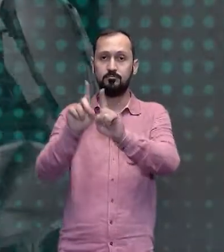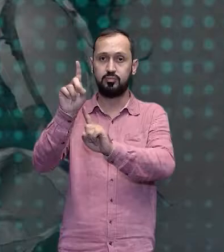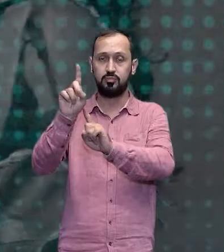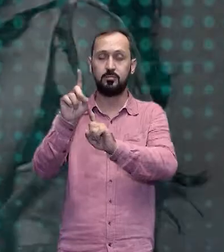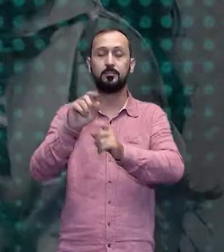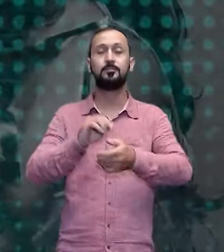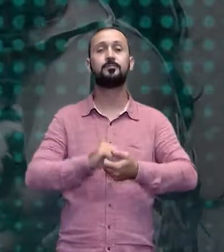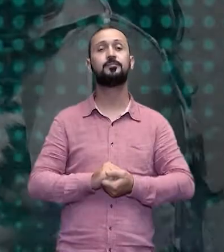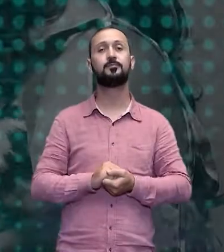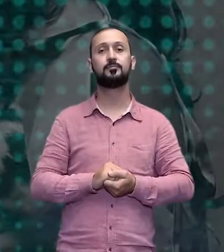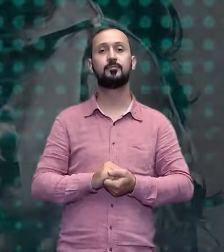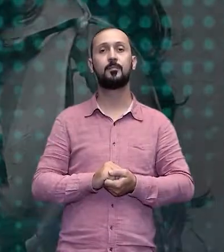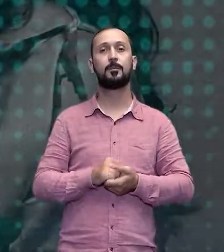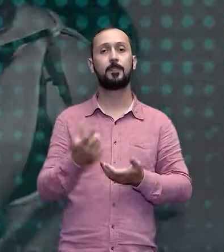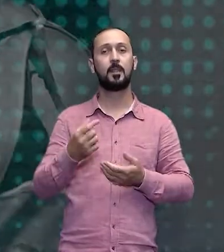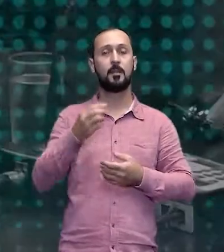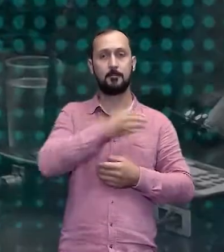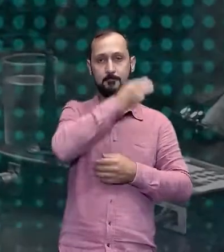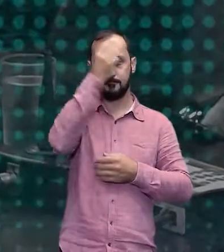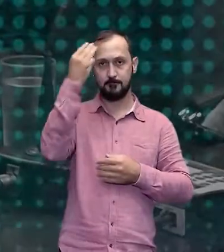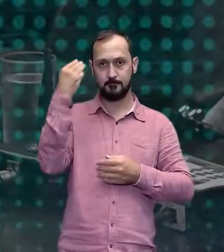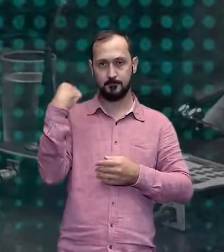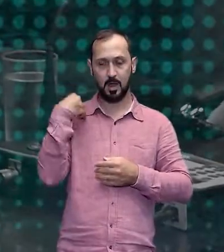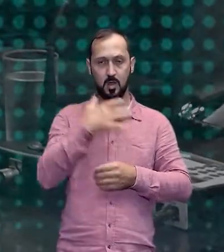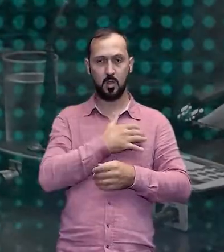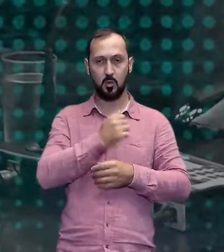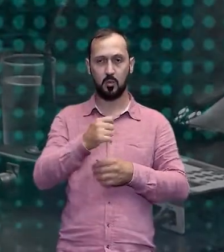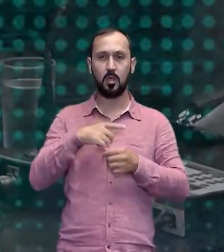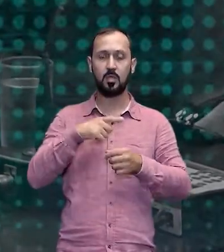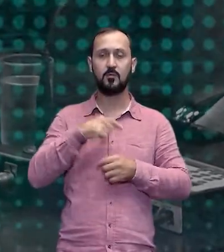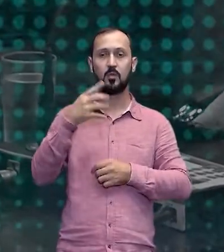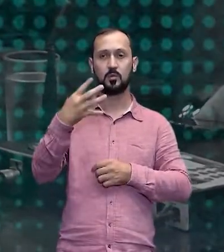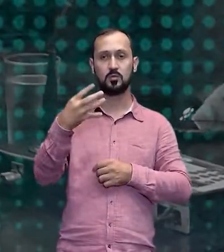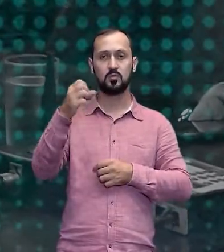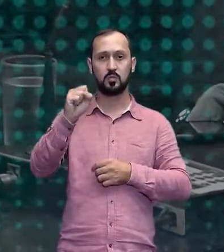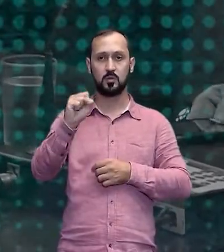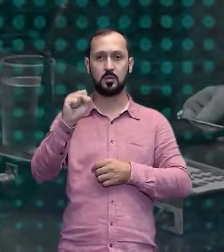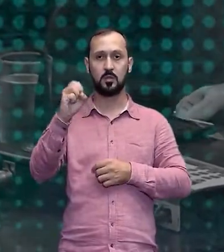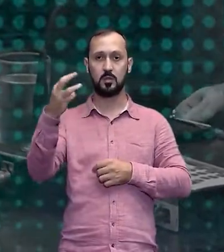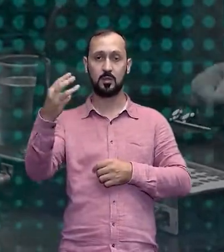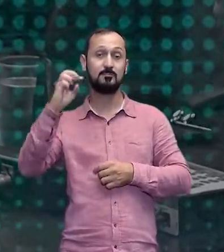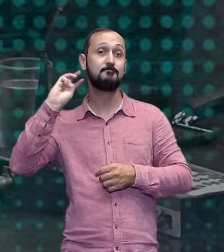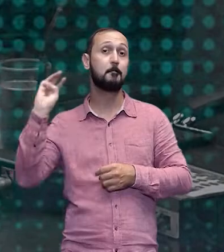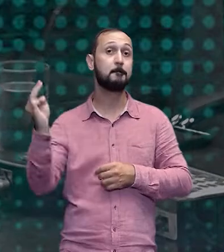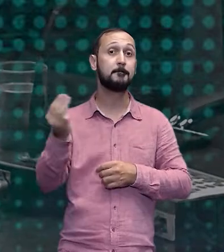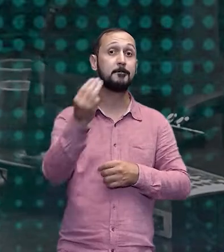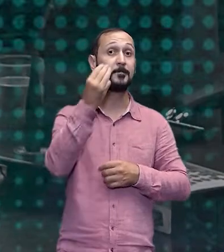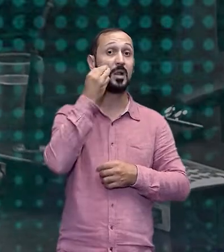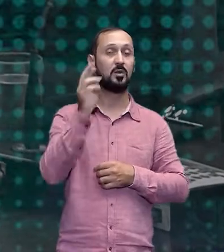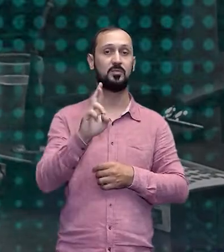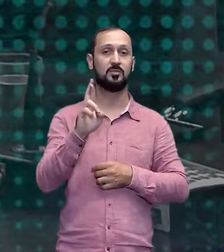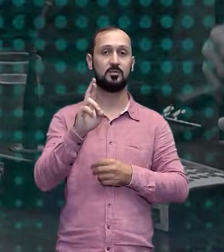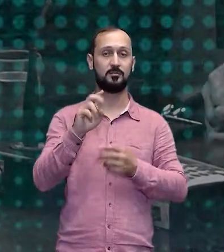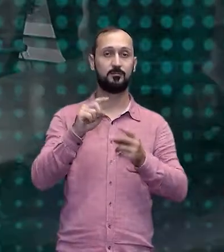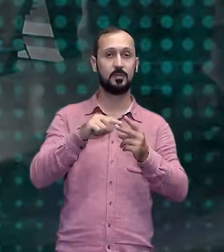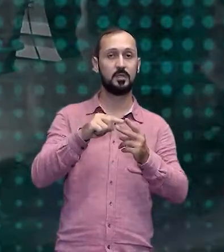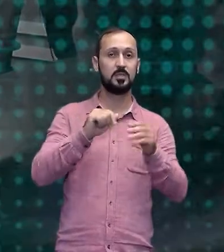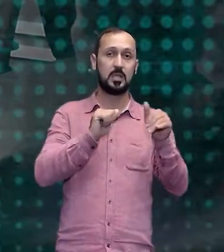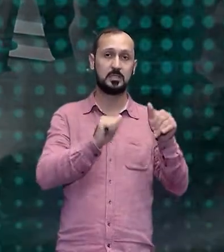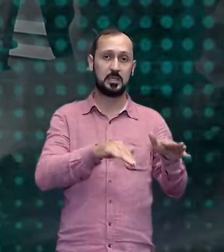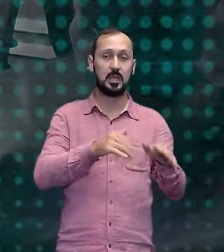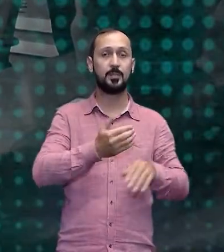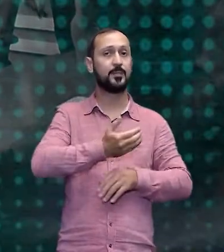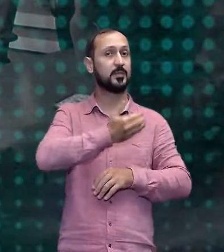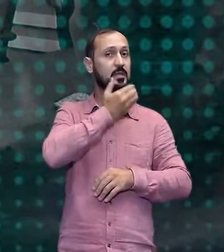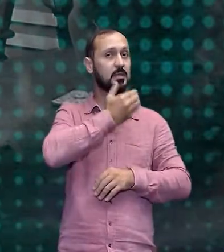ao quadrimestre anterior. Entre maio e agosto foram destinados 483 milhões de reais. Já entre